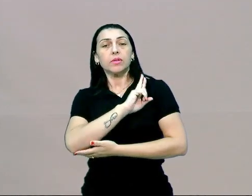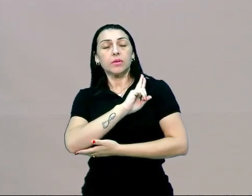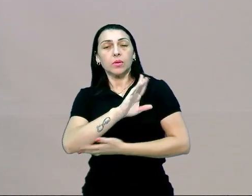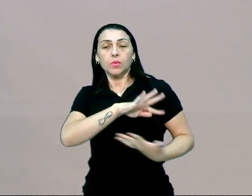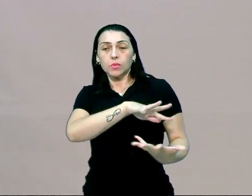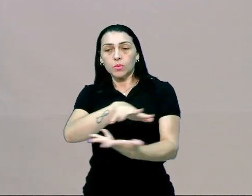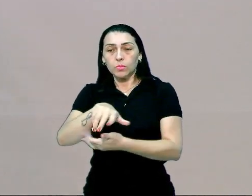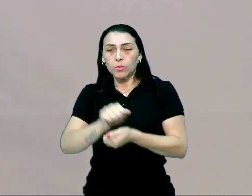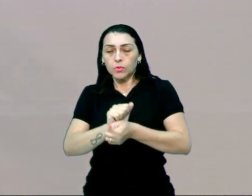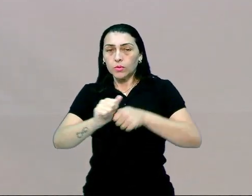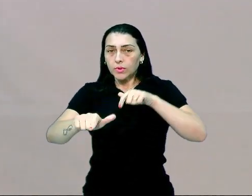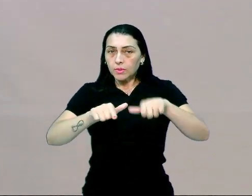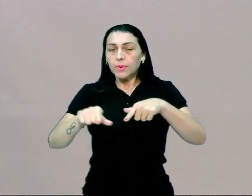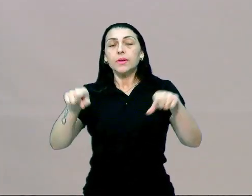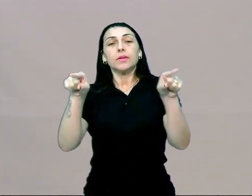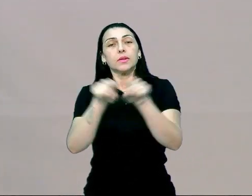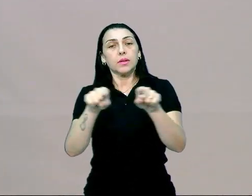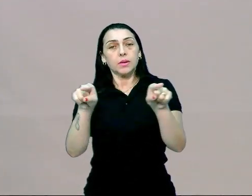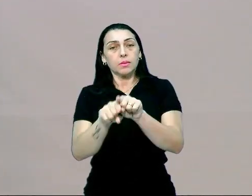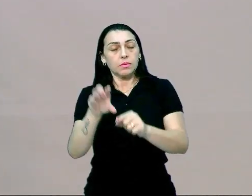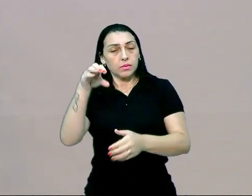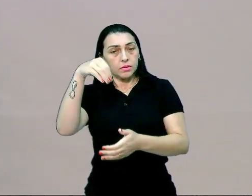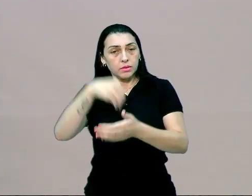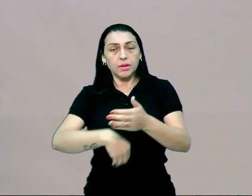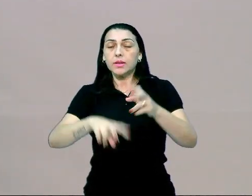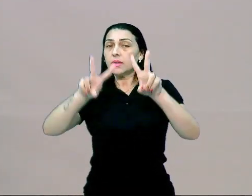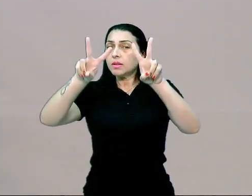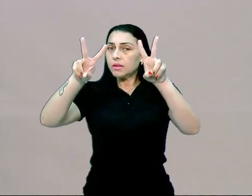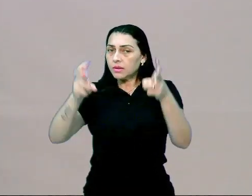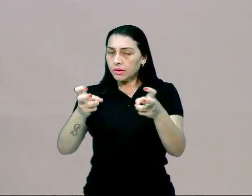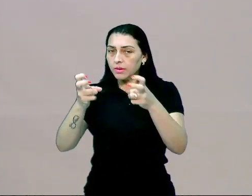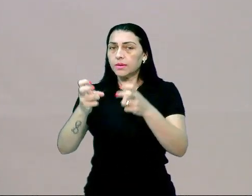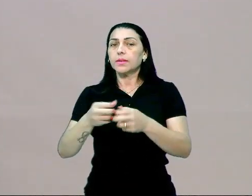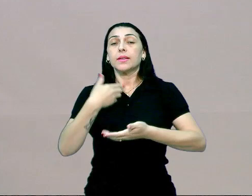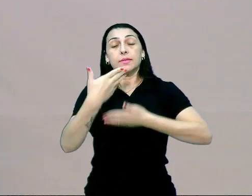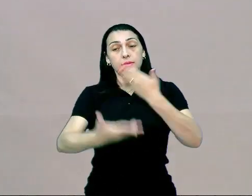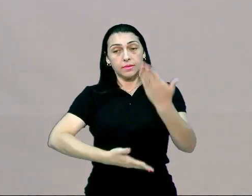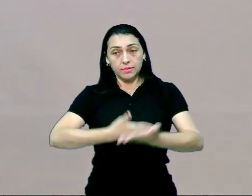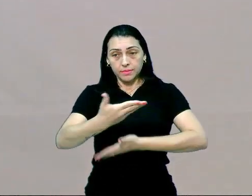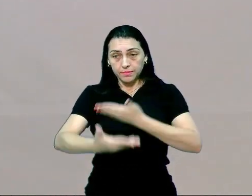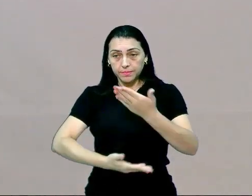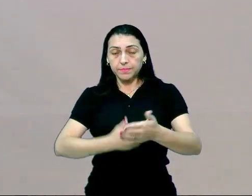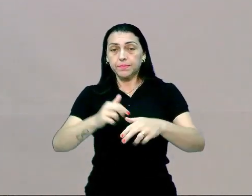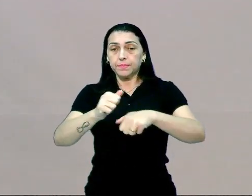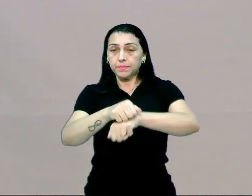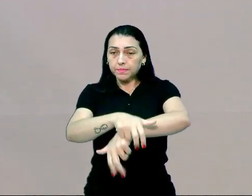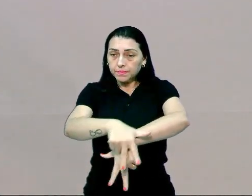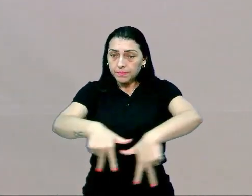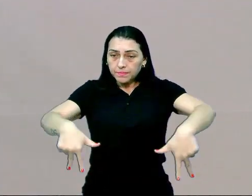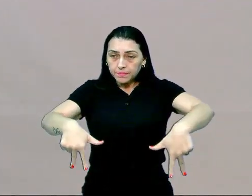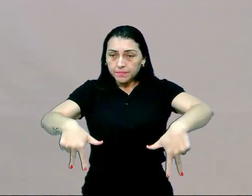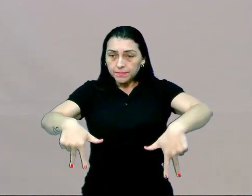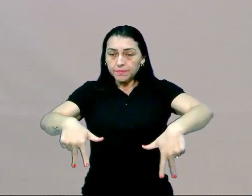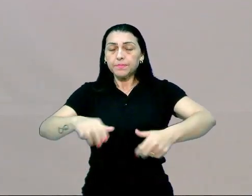mundo do trabalho e também dentro dessa temática das relações de gênero.